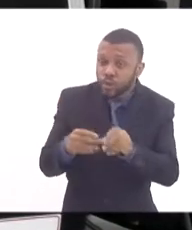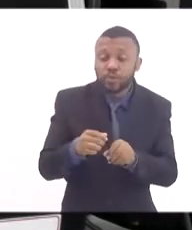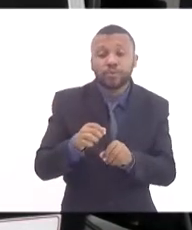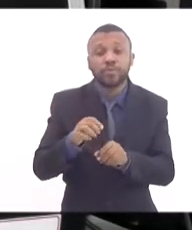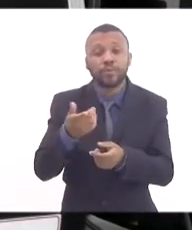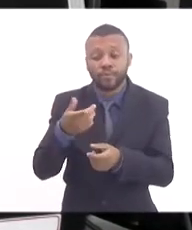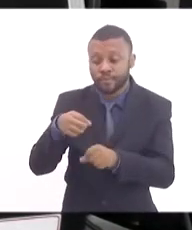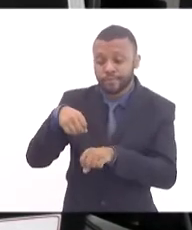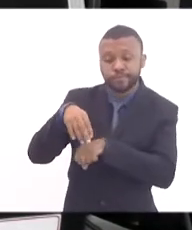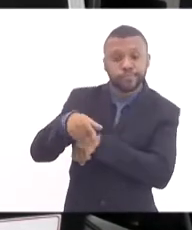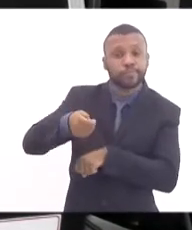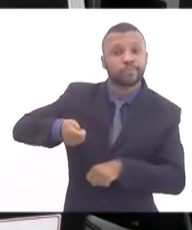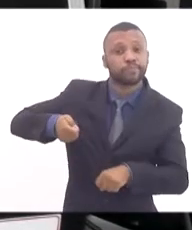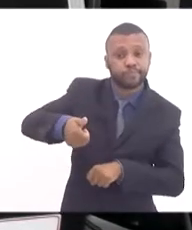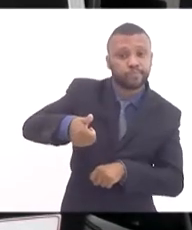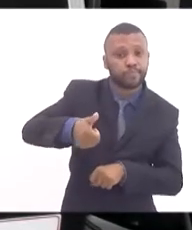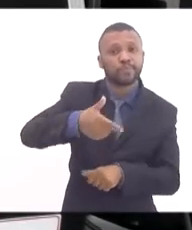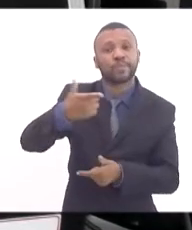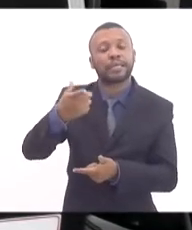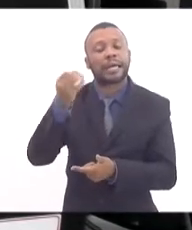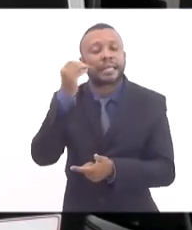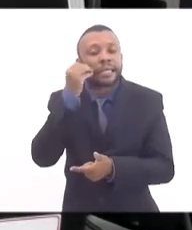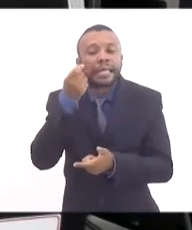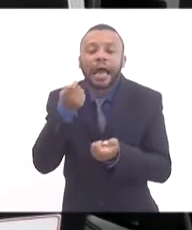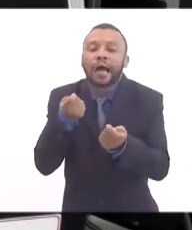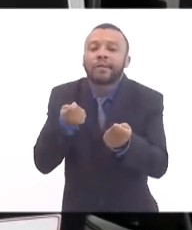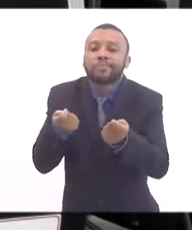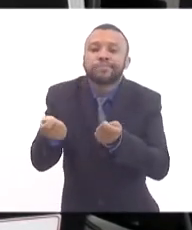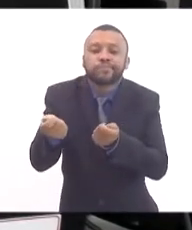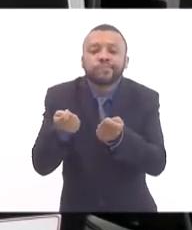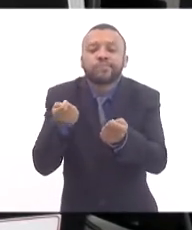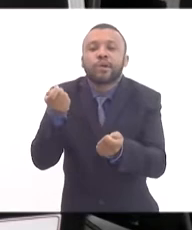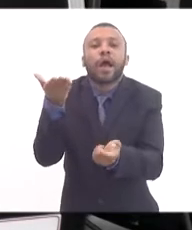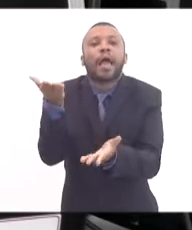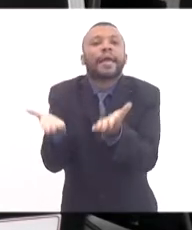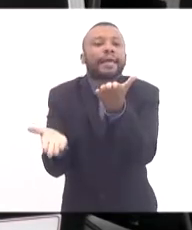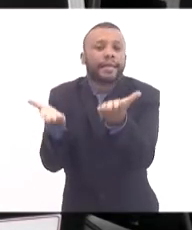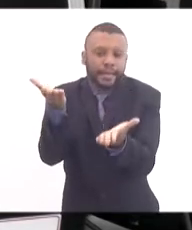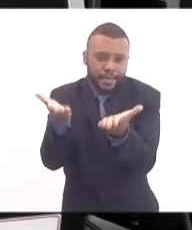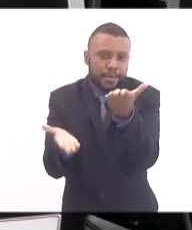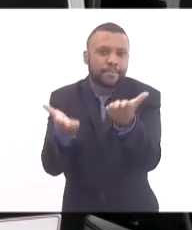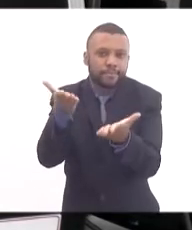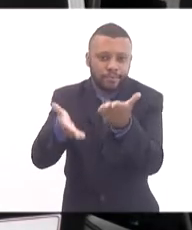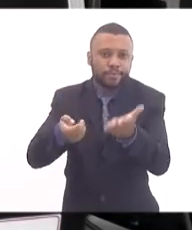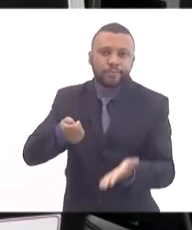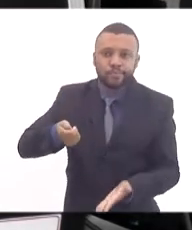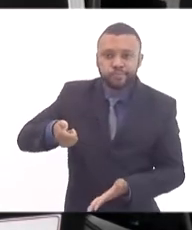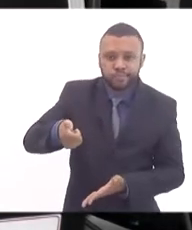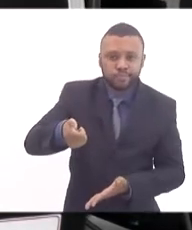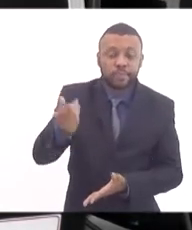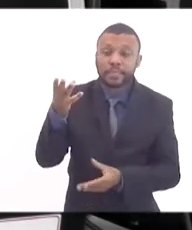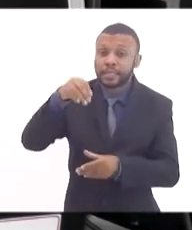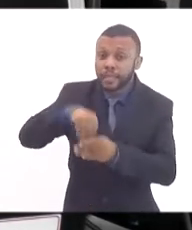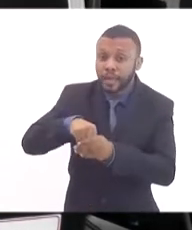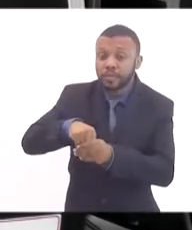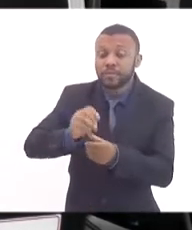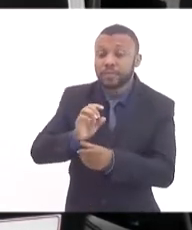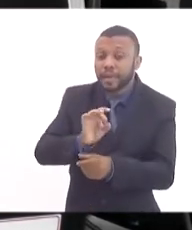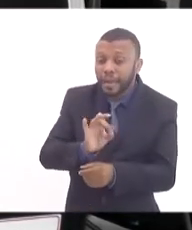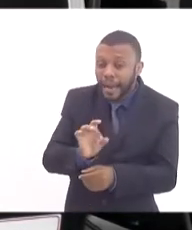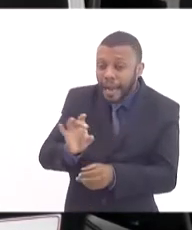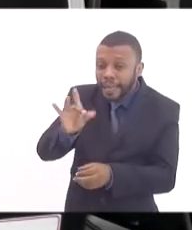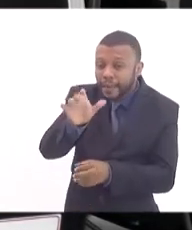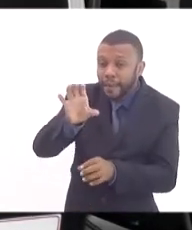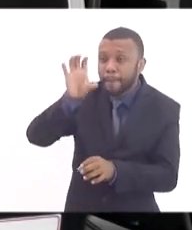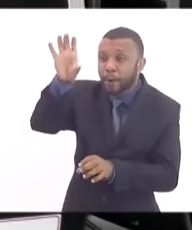é de reequilibrar os benefícios né é que dentro de cada região